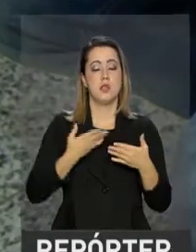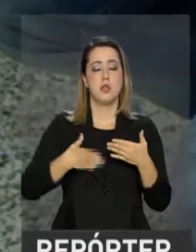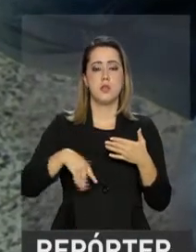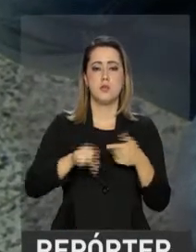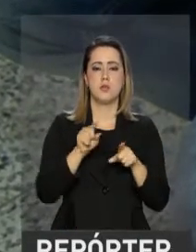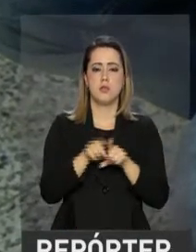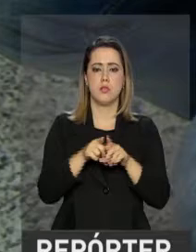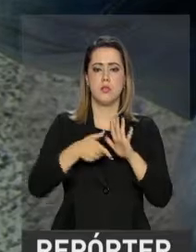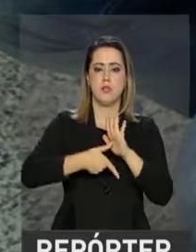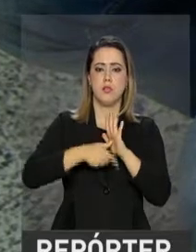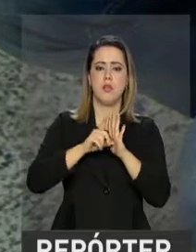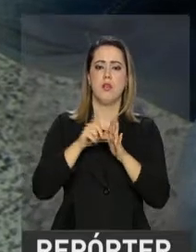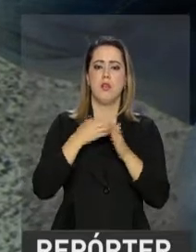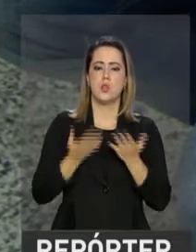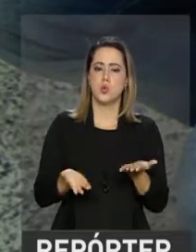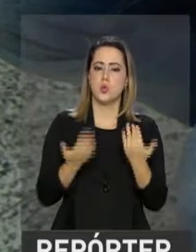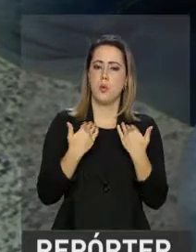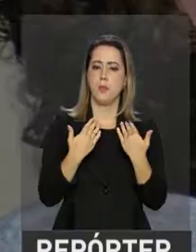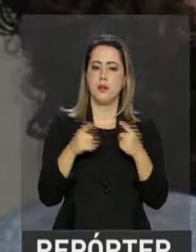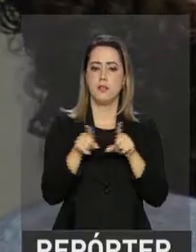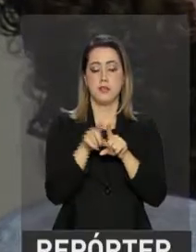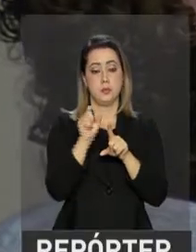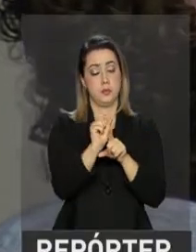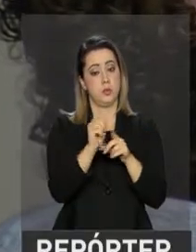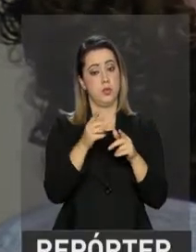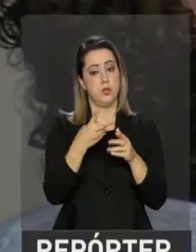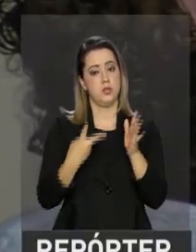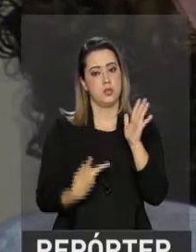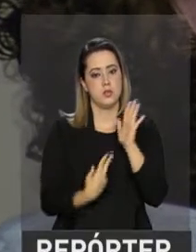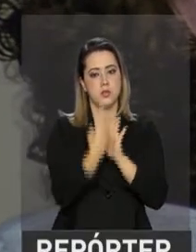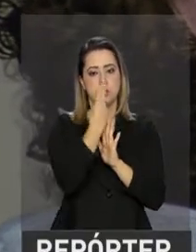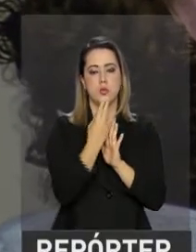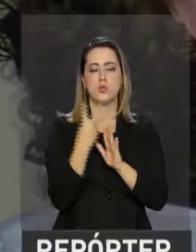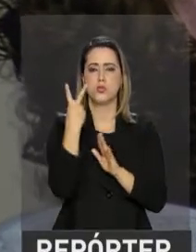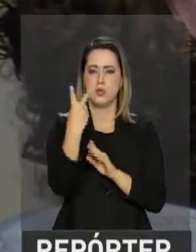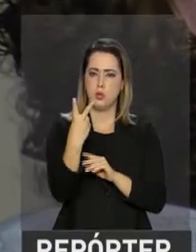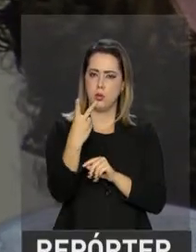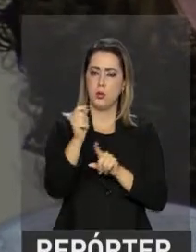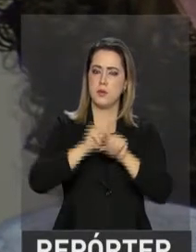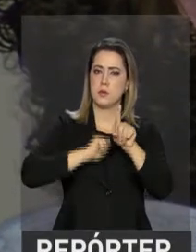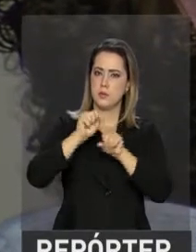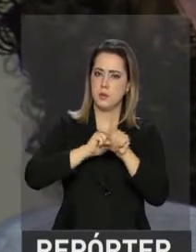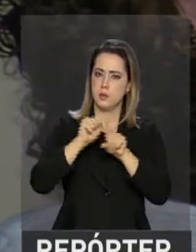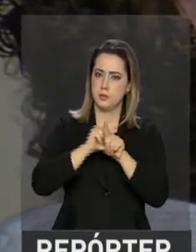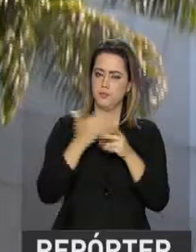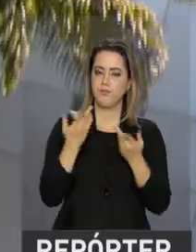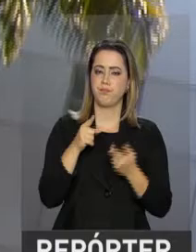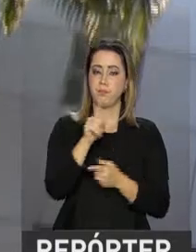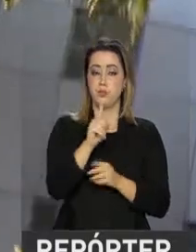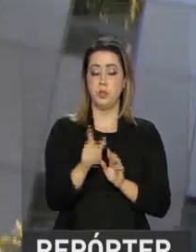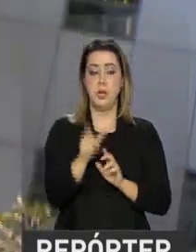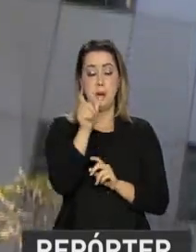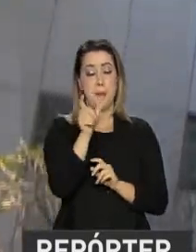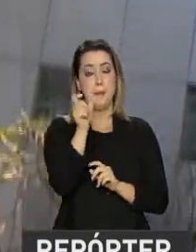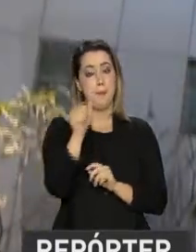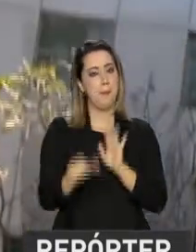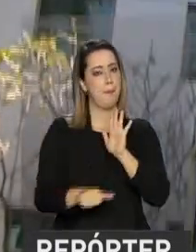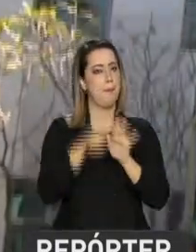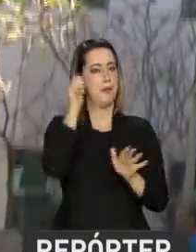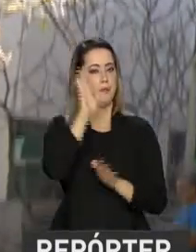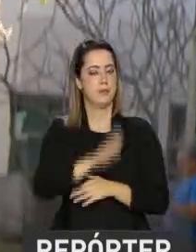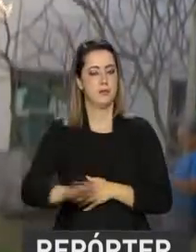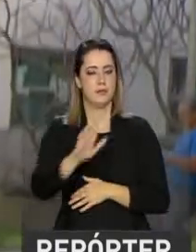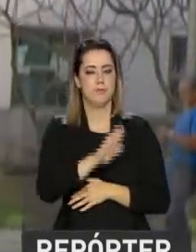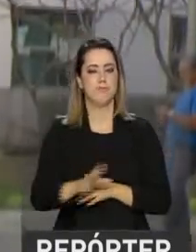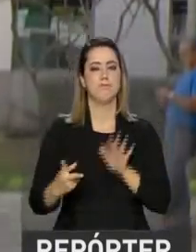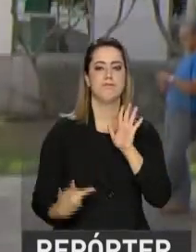o peito, passaram por cirurgia há 2 meses. Eloá foi a primeira paciente com síndrome associada ao Zika a operar no Instituto Nacional